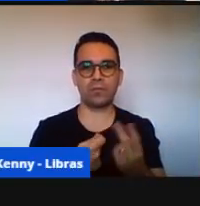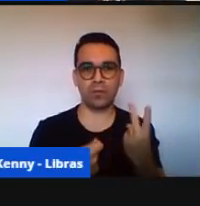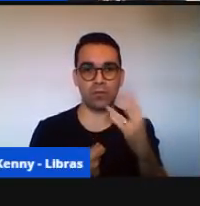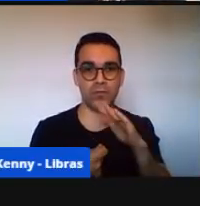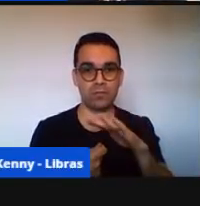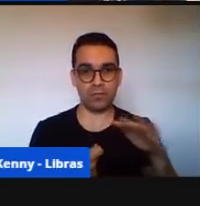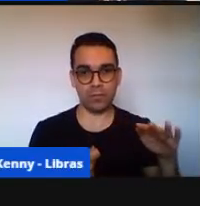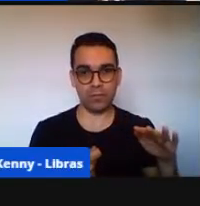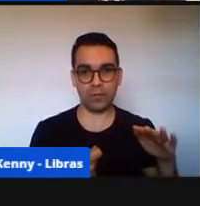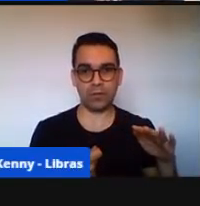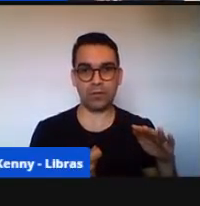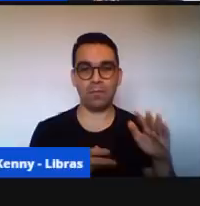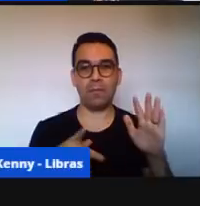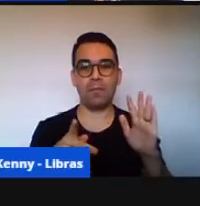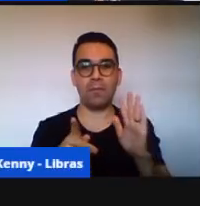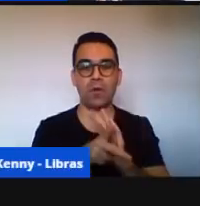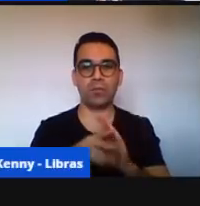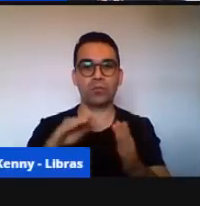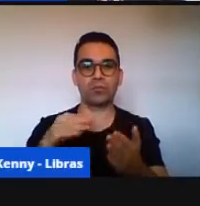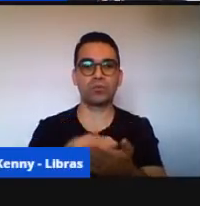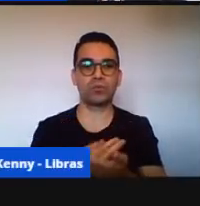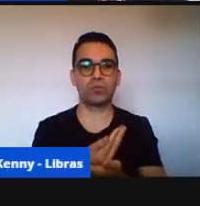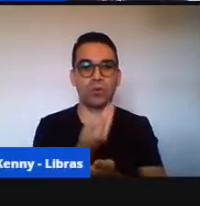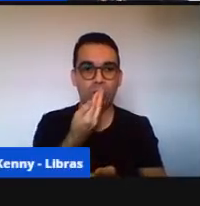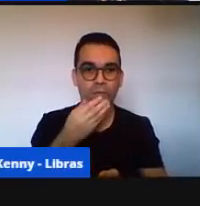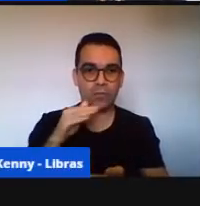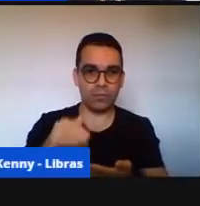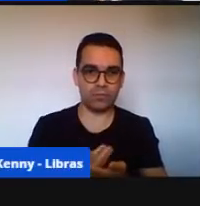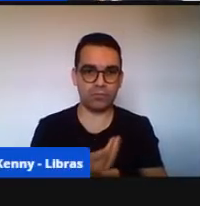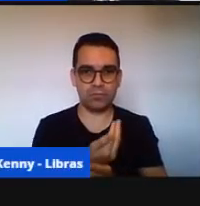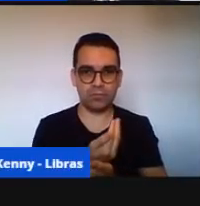correta, na medida correta, para não ter variação nessa diluição.